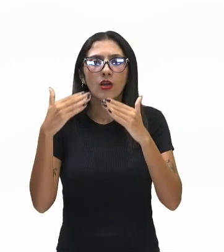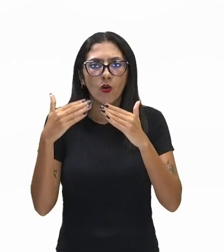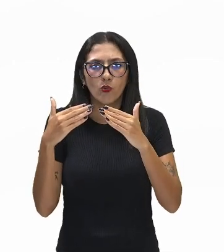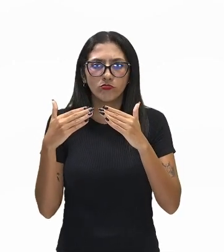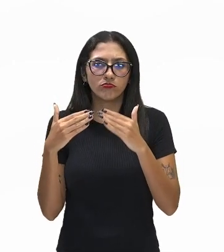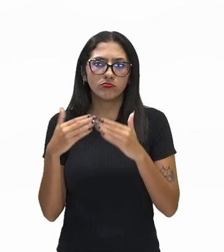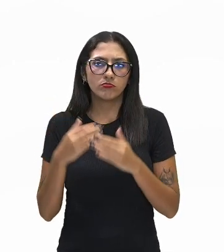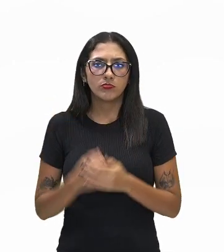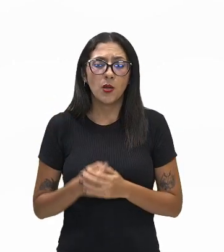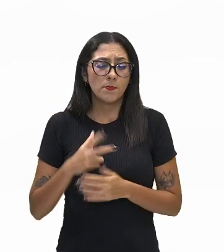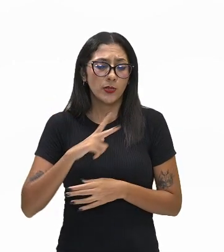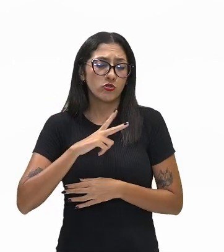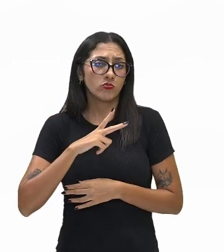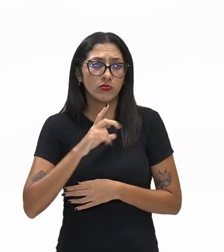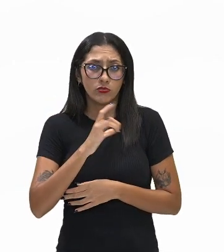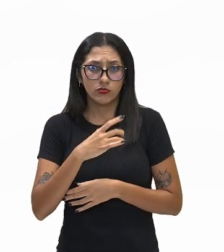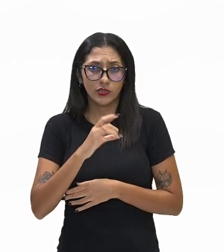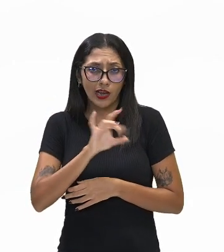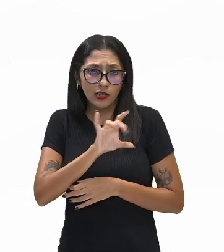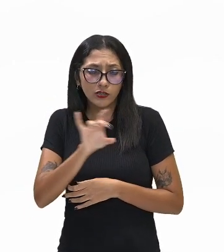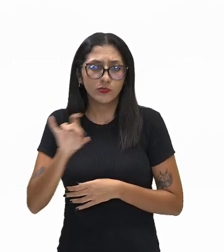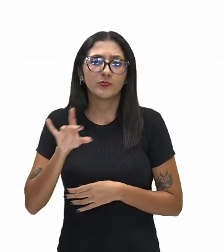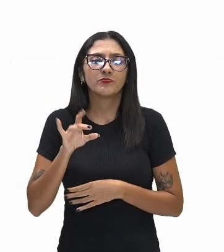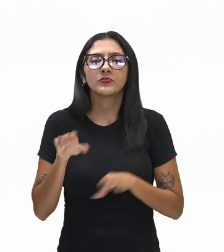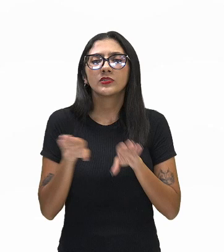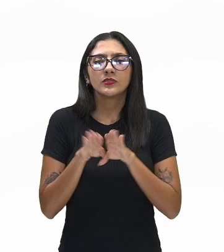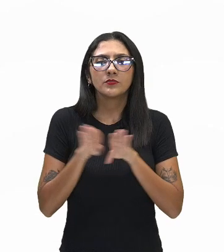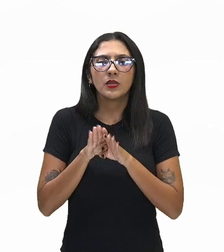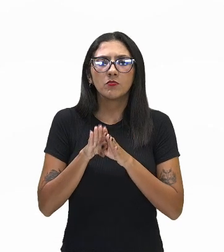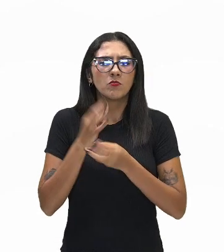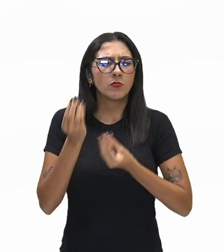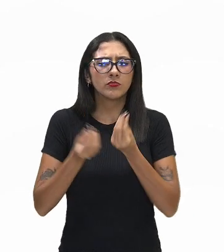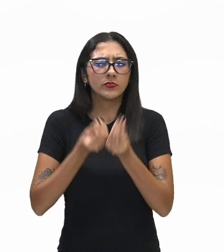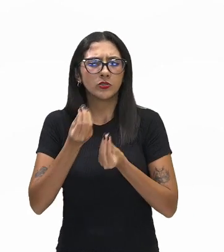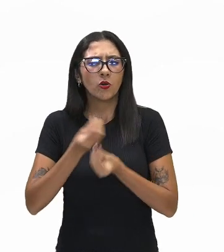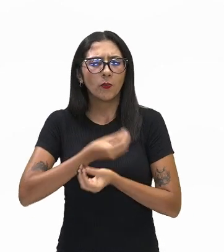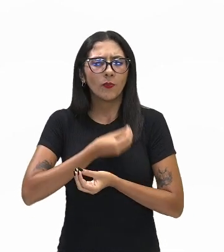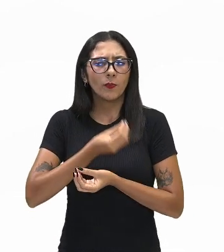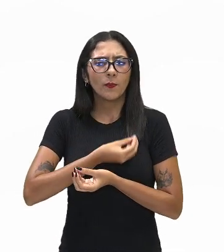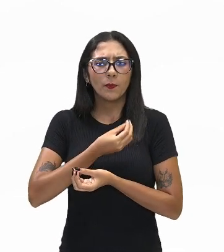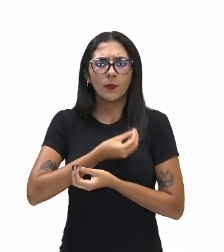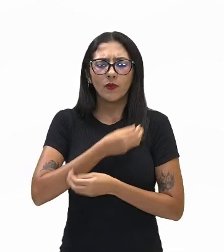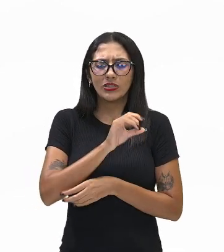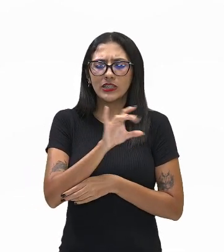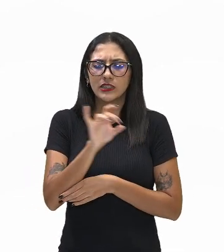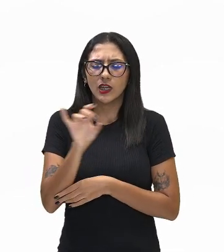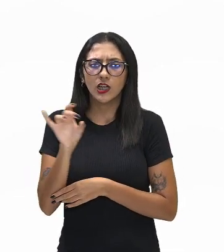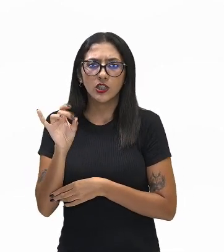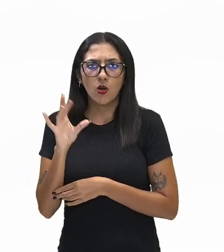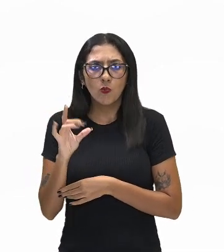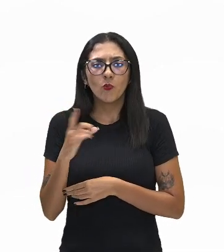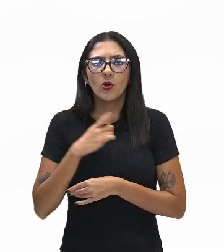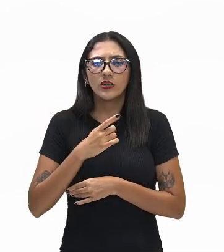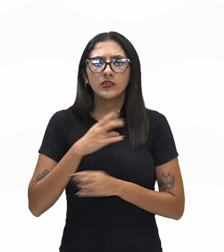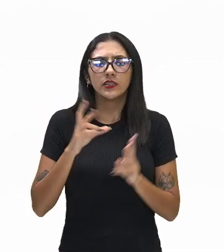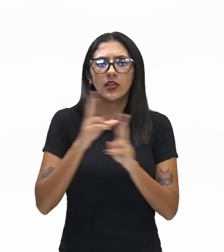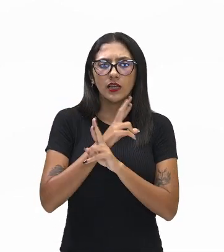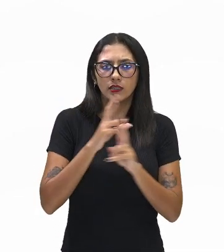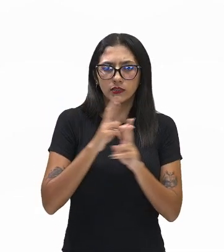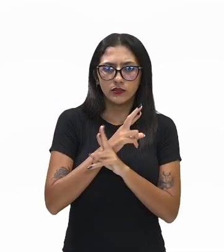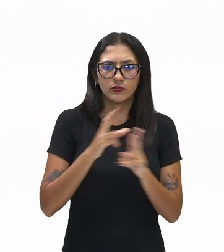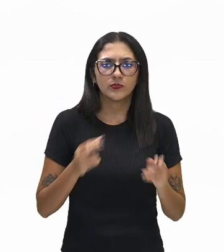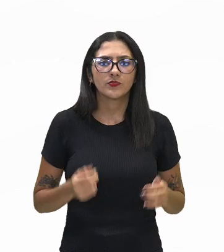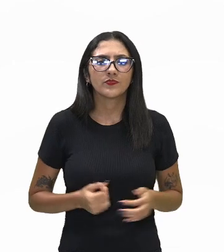Significa compreender como eles elaboram as suas vivências em torno do estilo e os significados